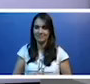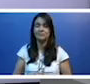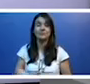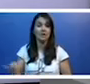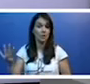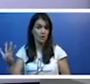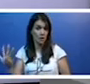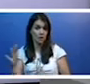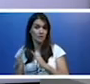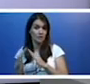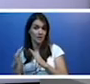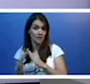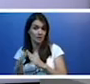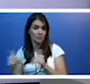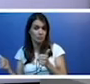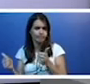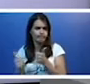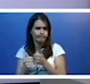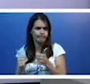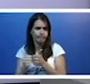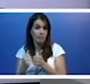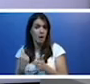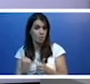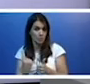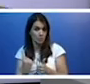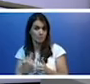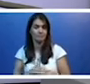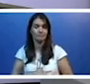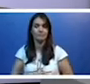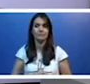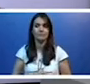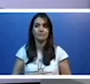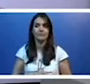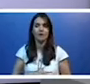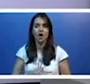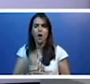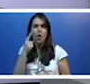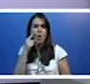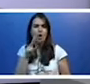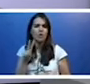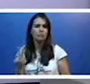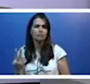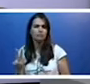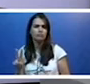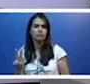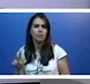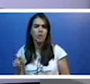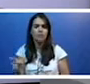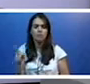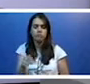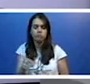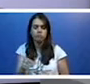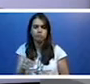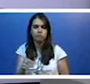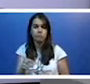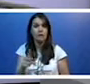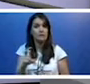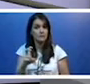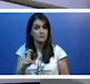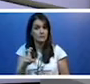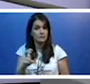quatro casas eu vou aproximar para uma só a régua é o seguinte olha sempre olho próximo número e o próximo número for